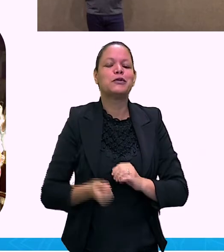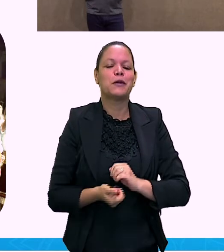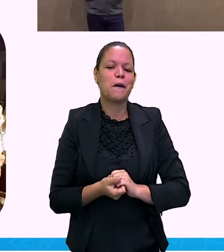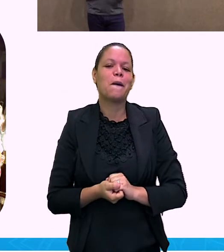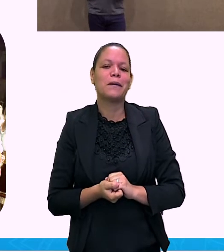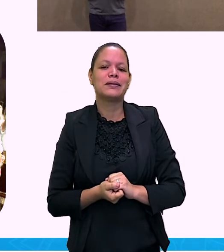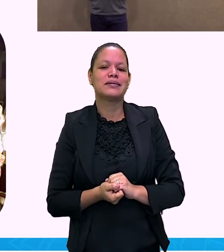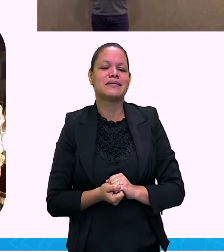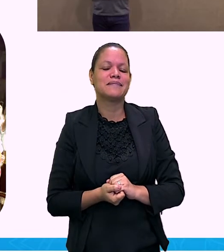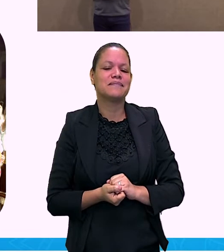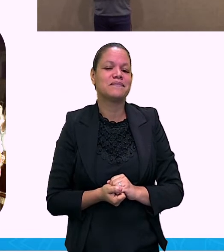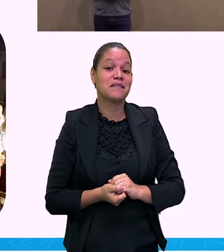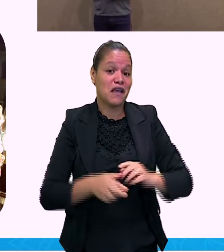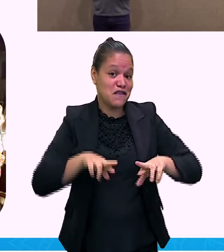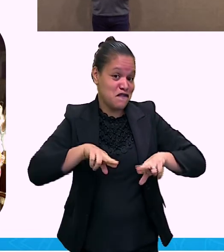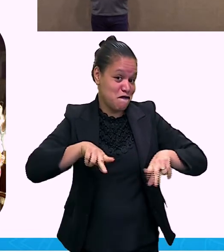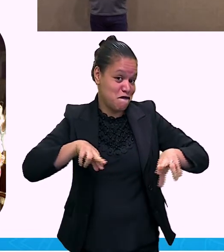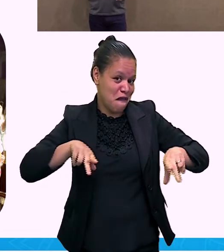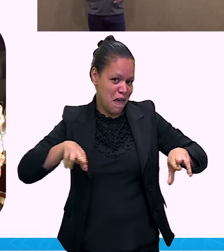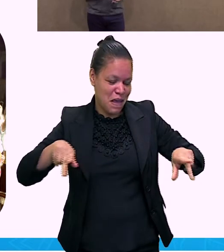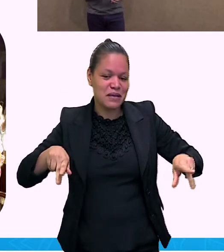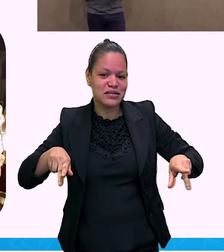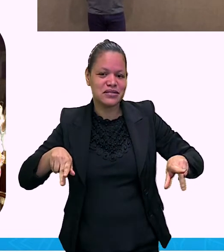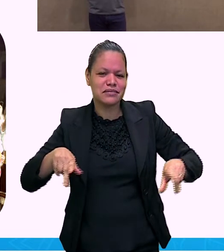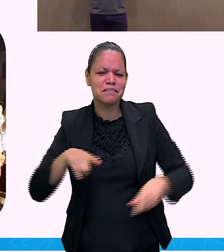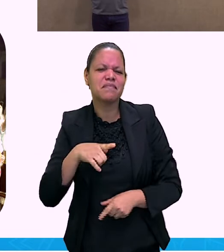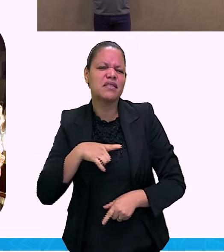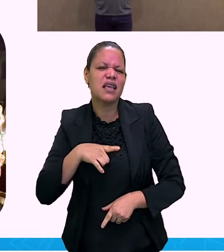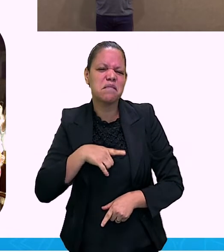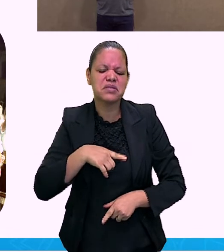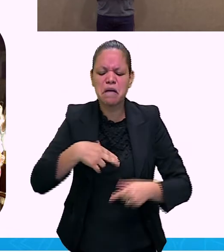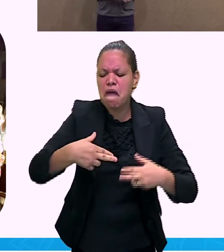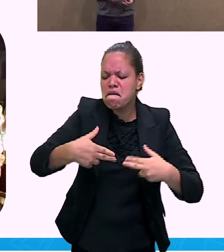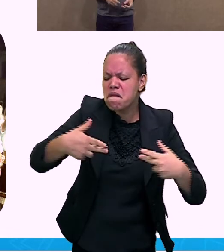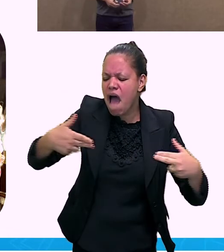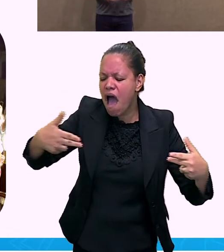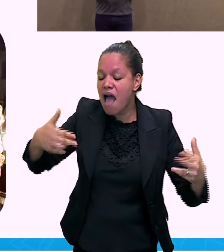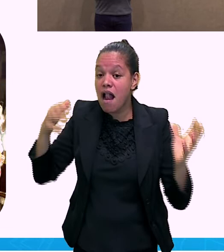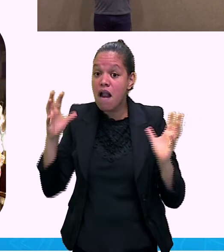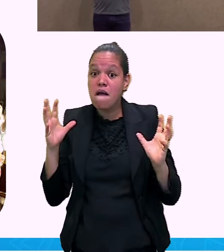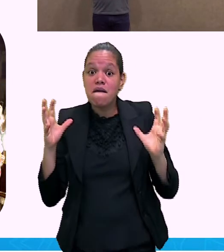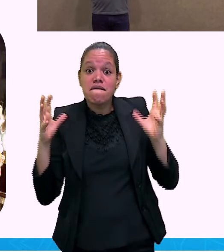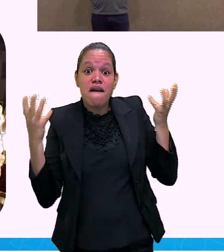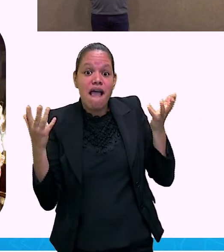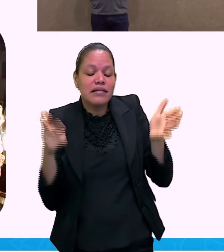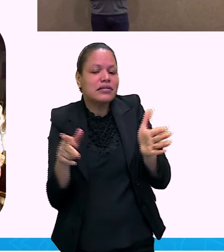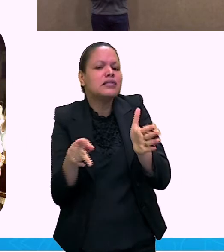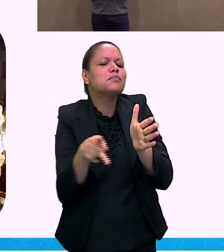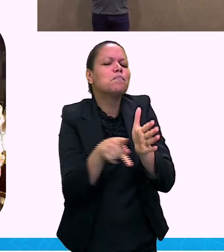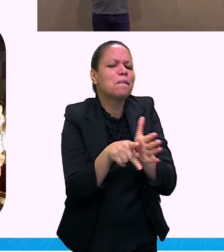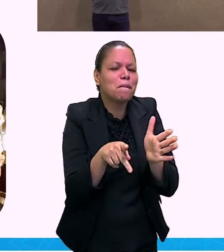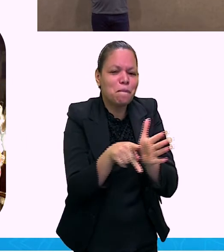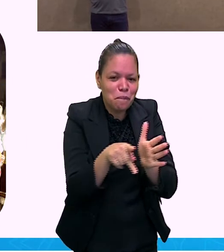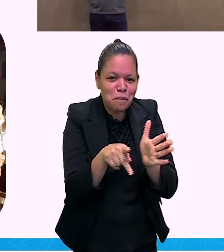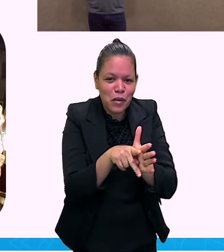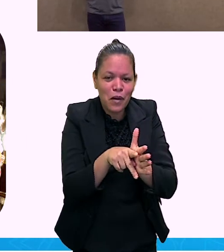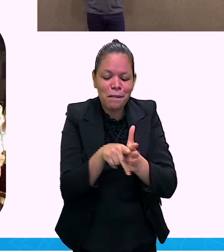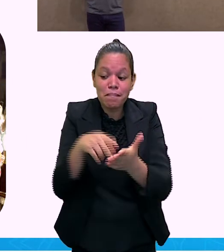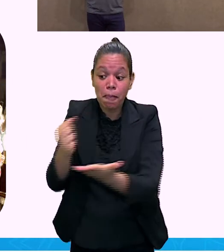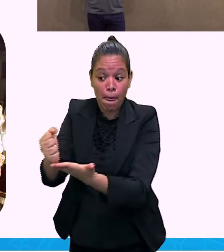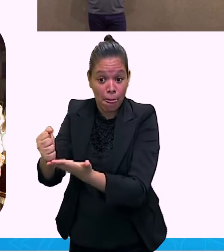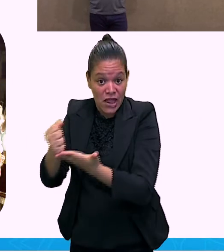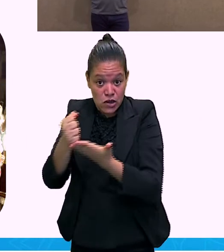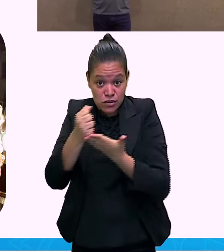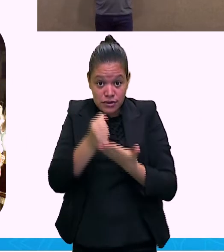e alemães. E lá nós temos várias festas típicas que são propriamente que trouxeram, né, esses imigrantes